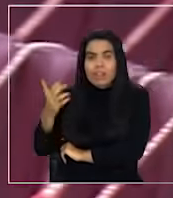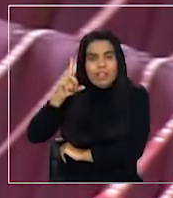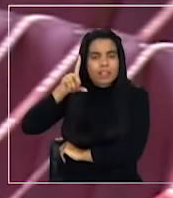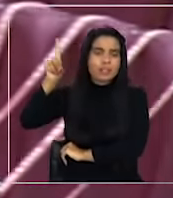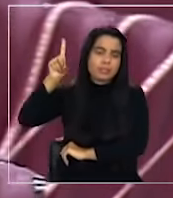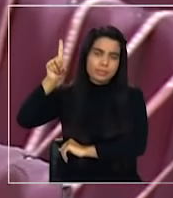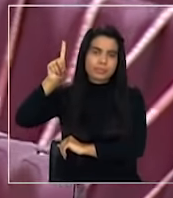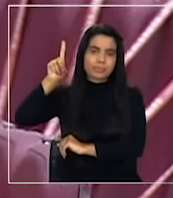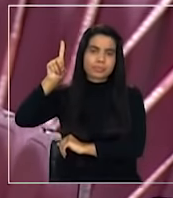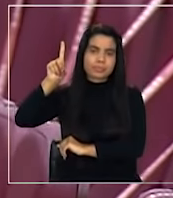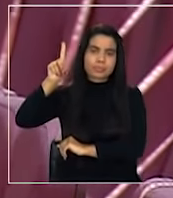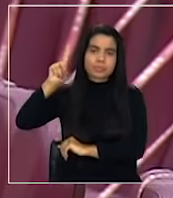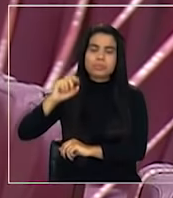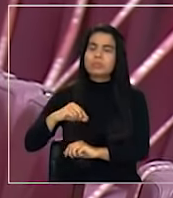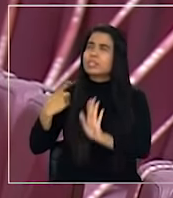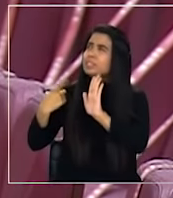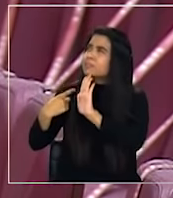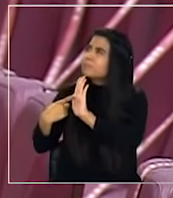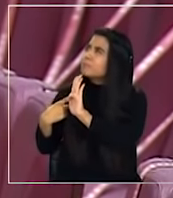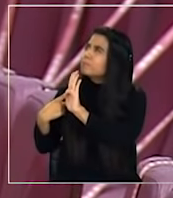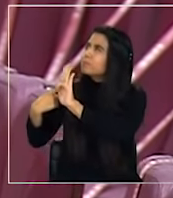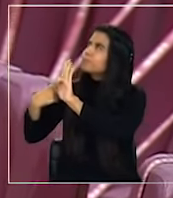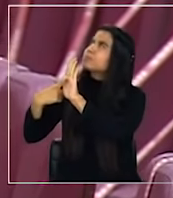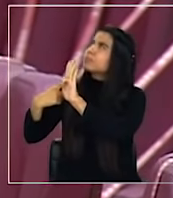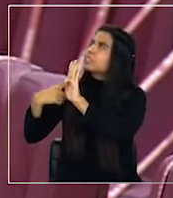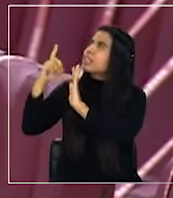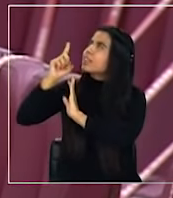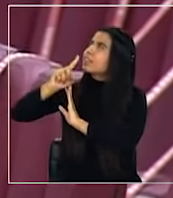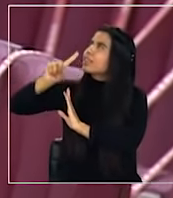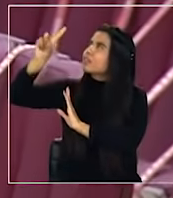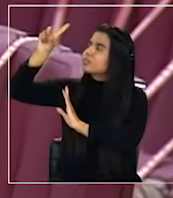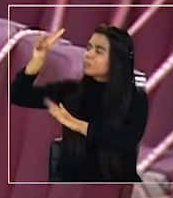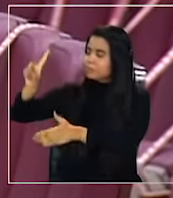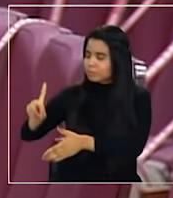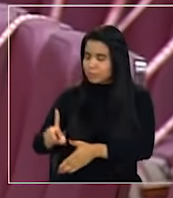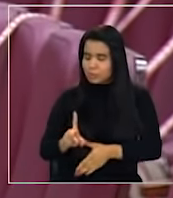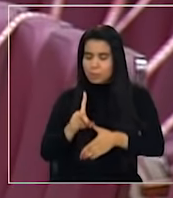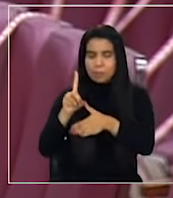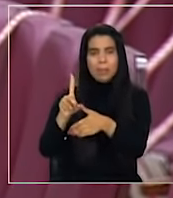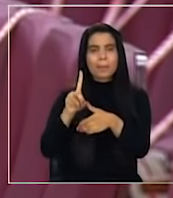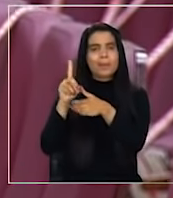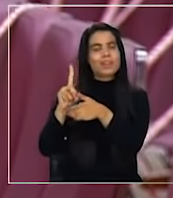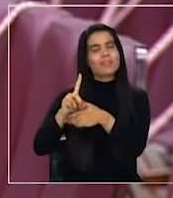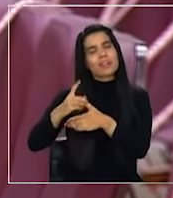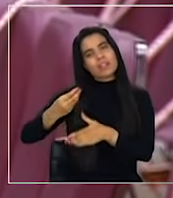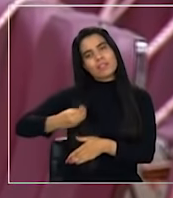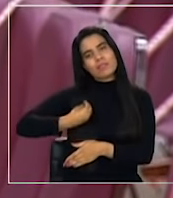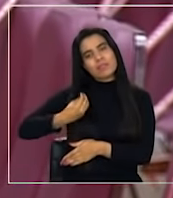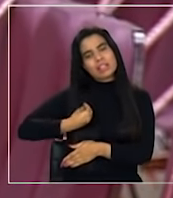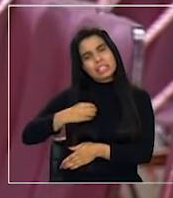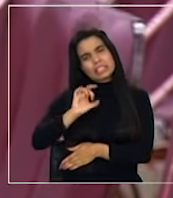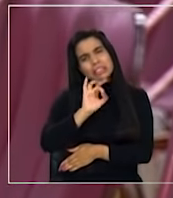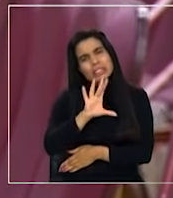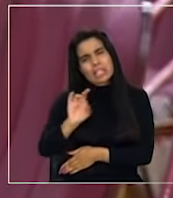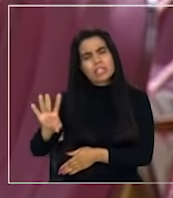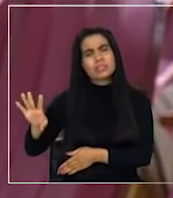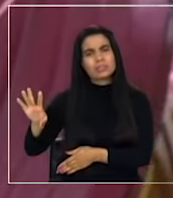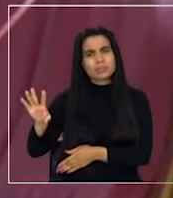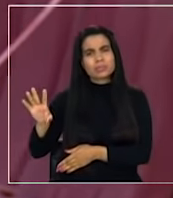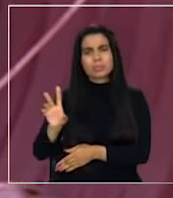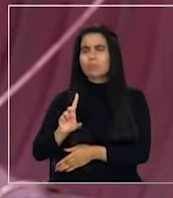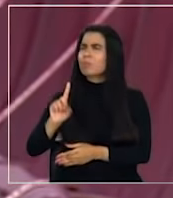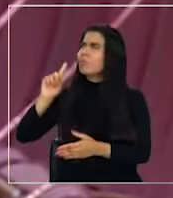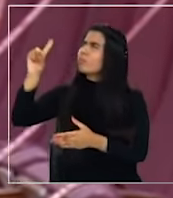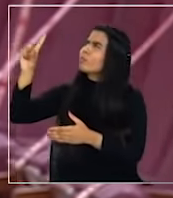nós mostramos que Ele é o primeiro na nossa vida, que Ele é o nosso supridor. Ele é a fonte do